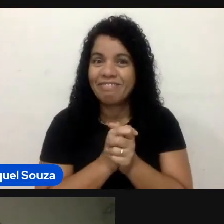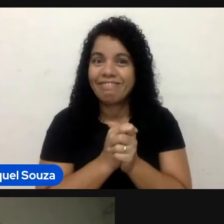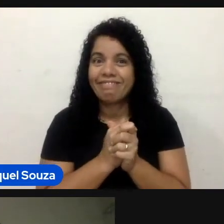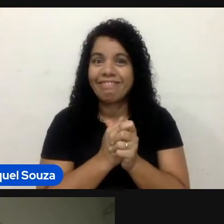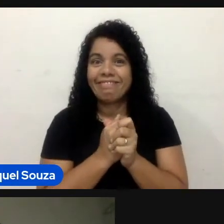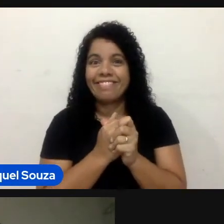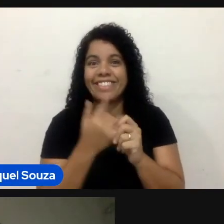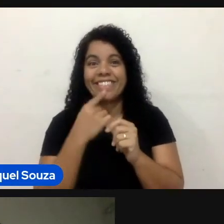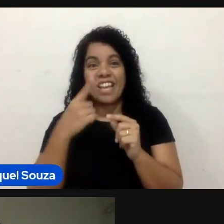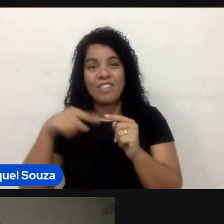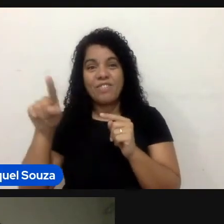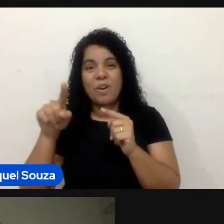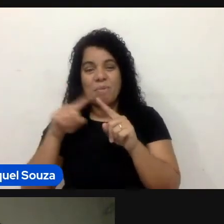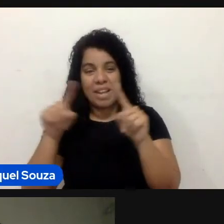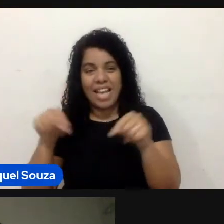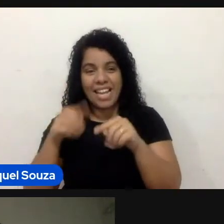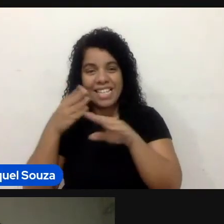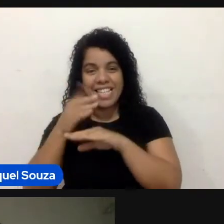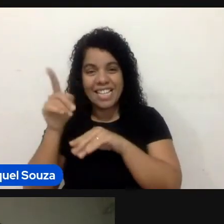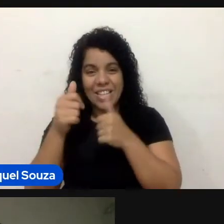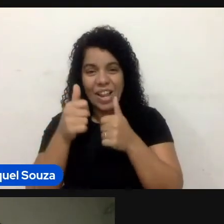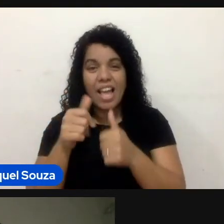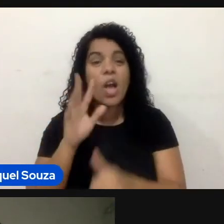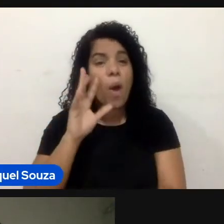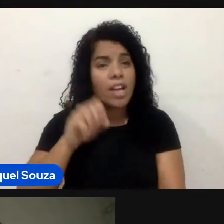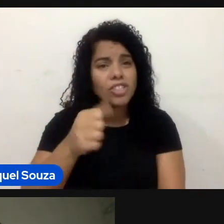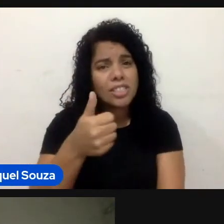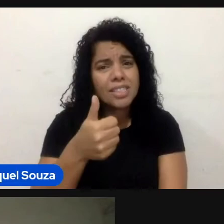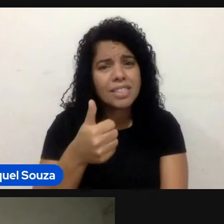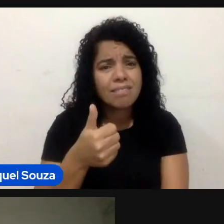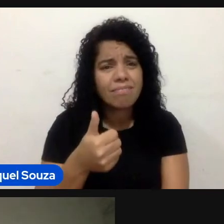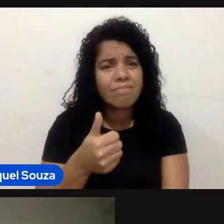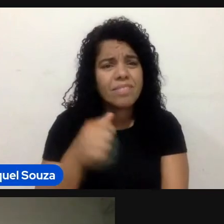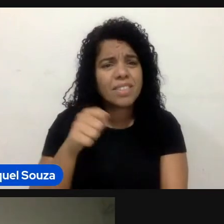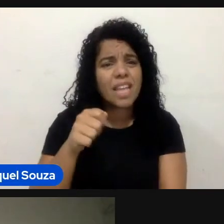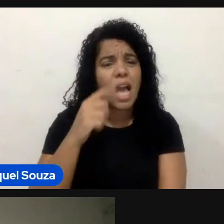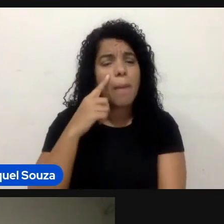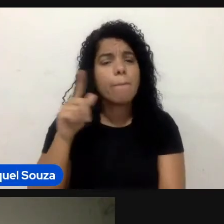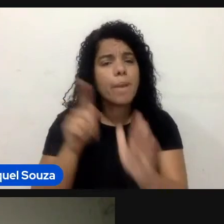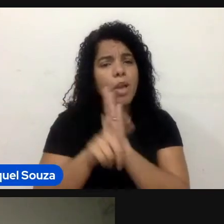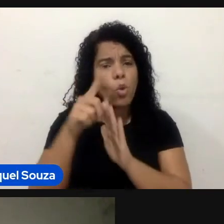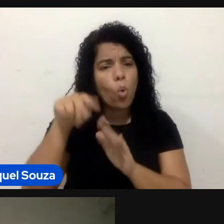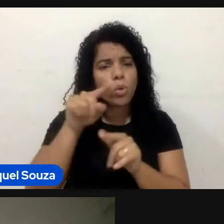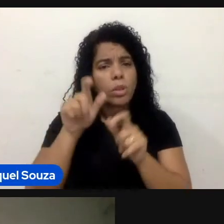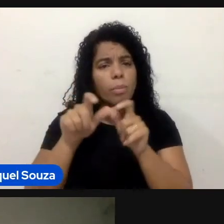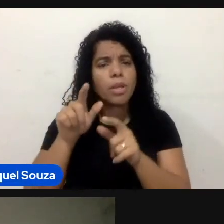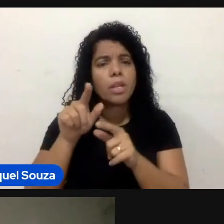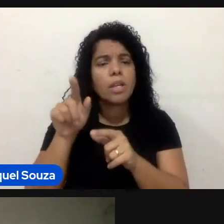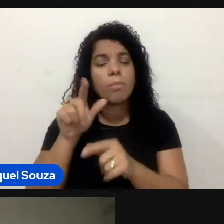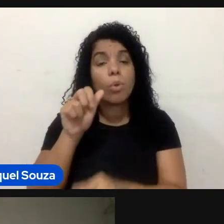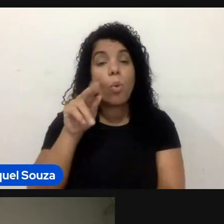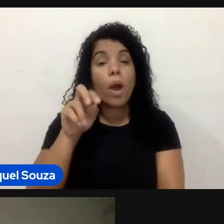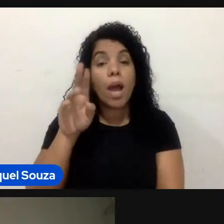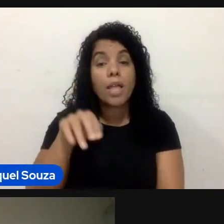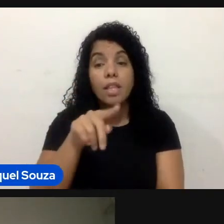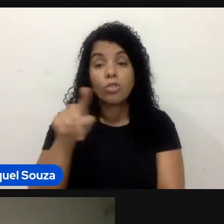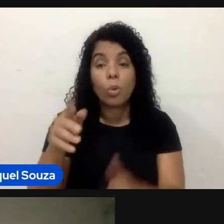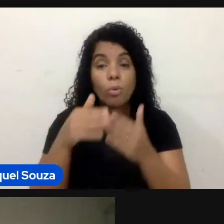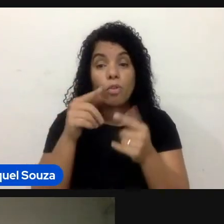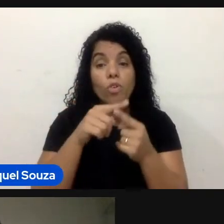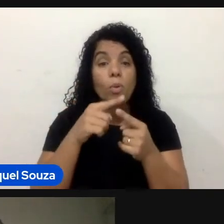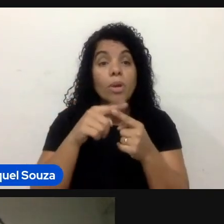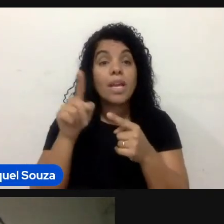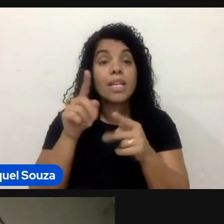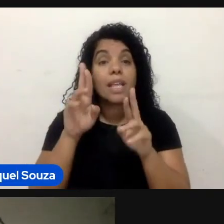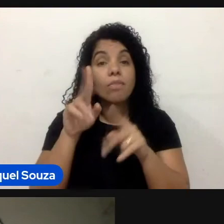aquela sessão lá? Acho que sim. Dá uma perguntadinha para o Anderson, fazendo favor, porque ele estava gerenciando isso,